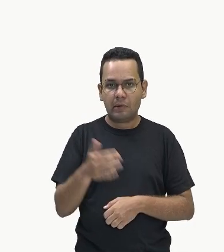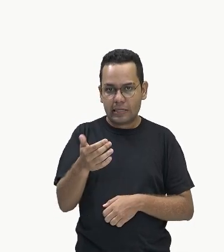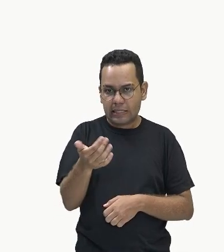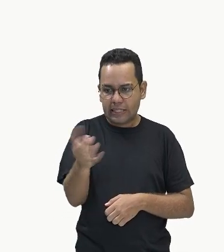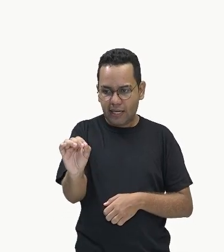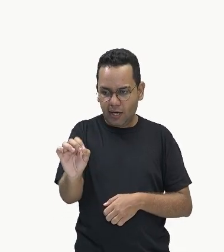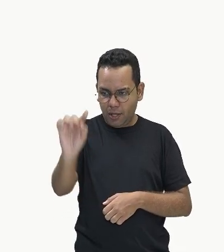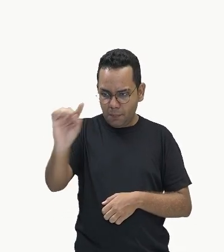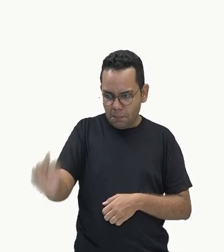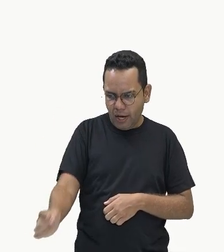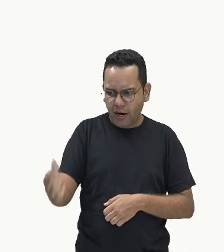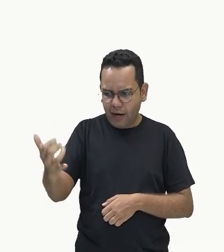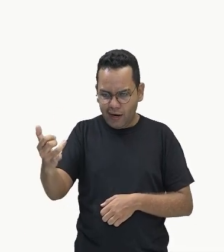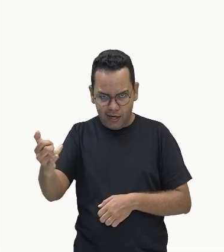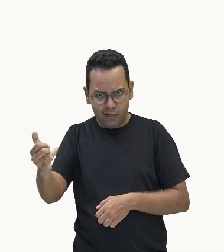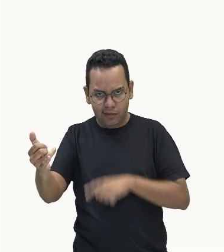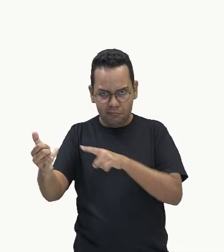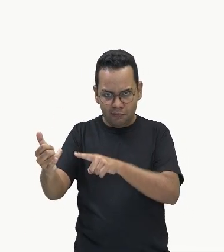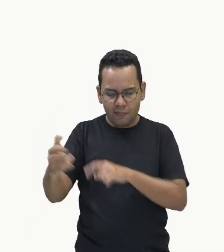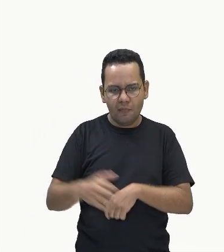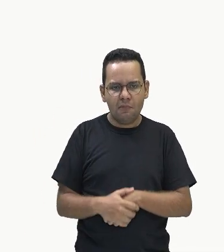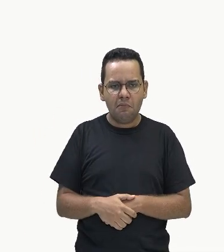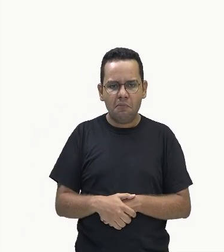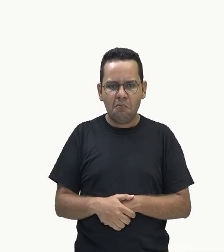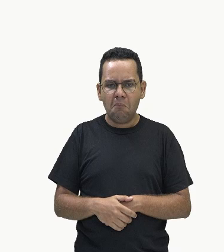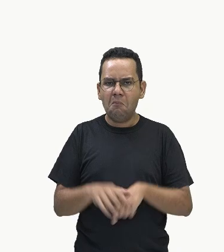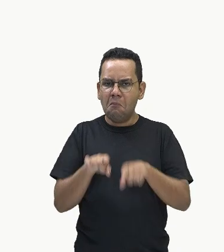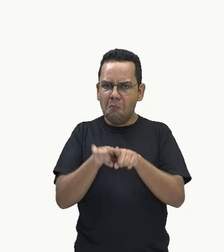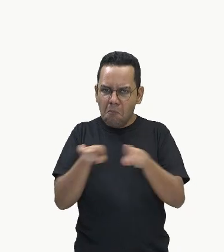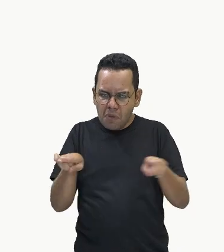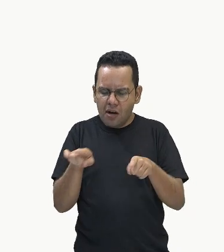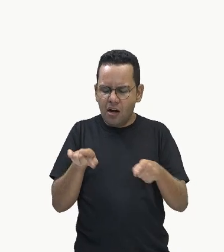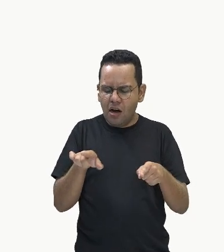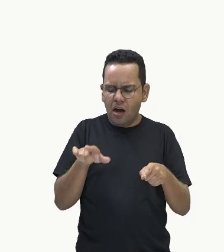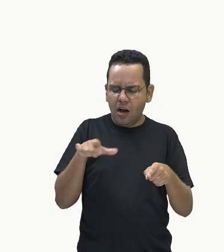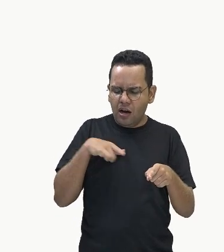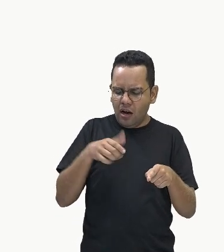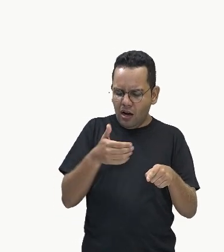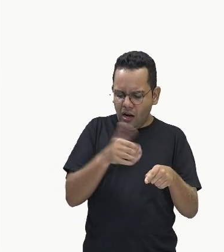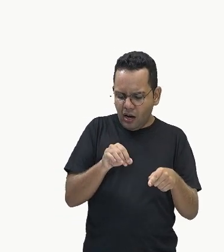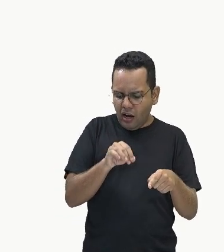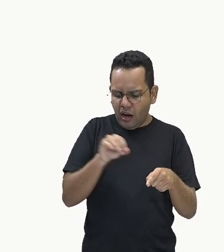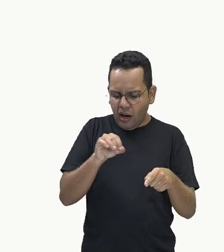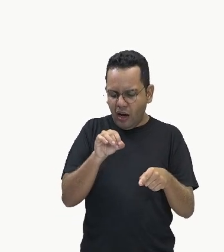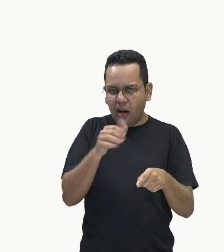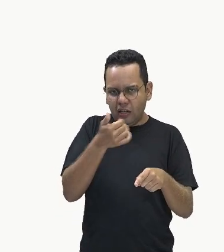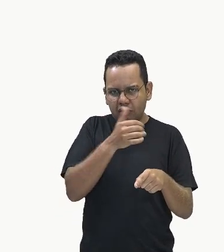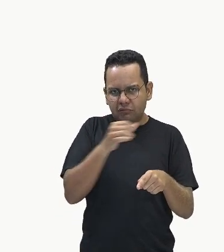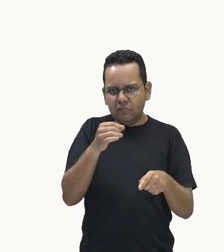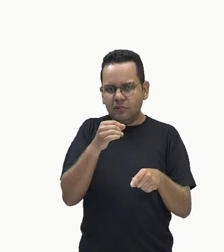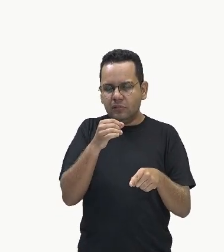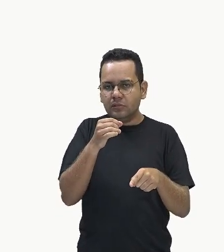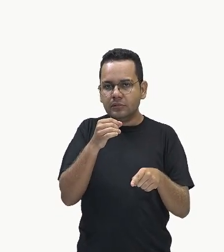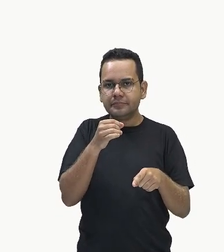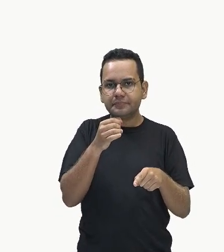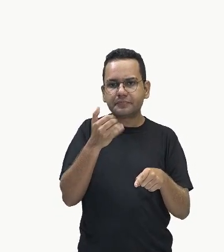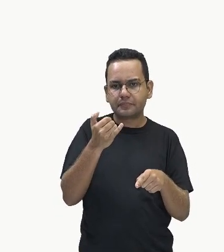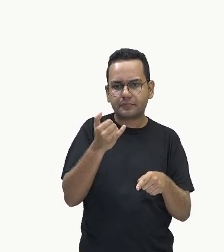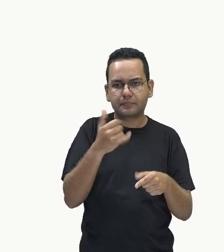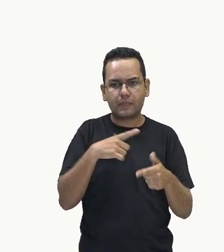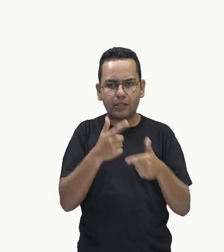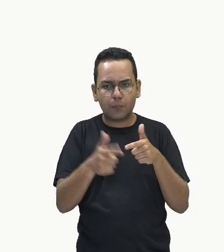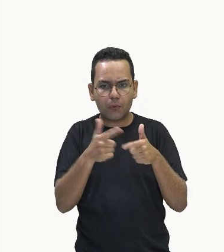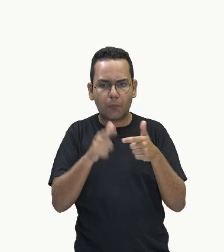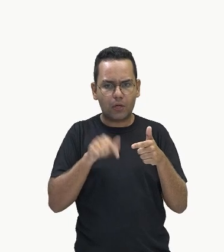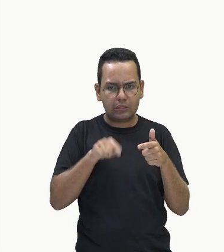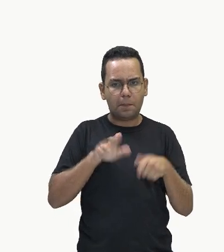ser que dessas 10 mil tenha mais de 100 canetas com defeito? Pode. Pode ser que tenha menos de 100